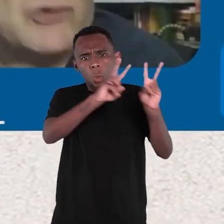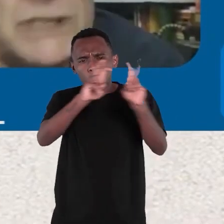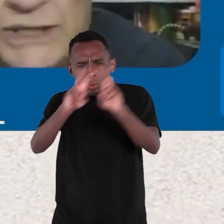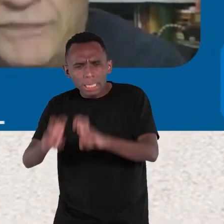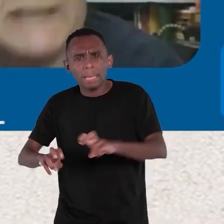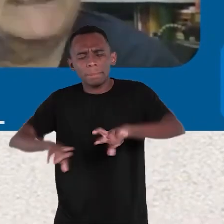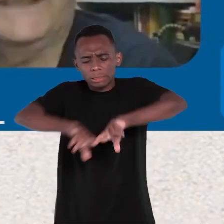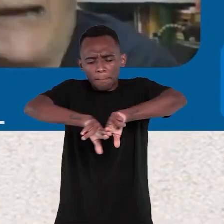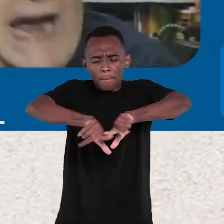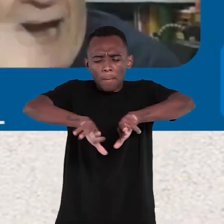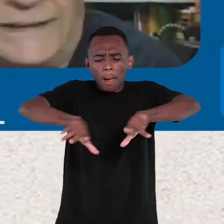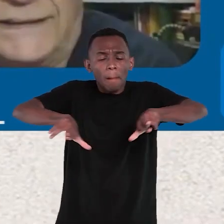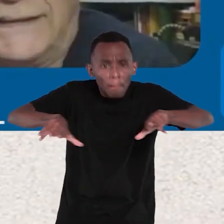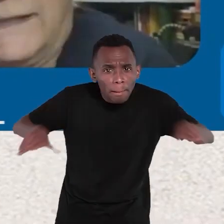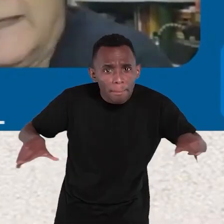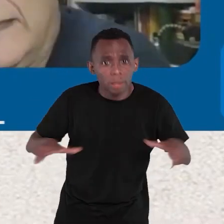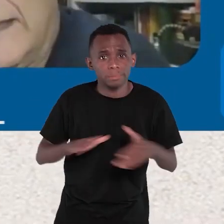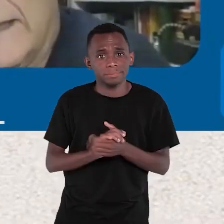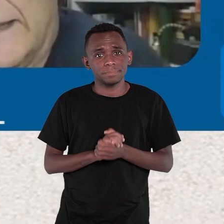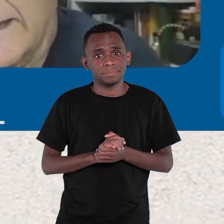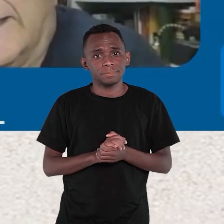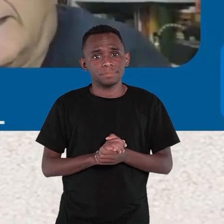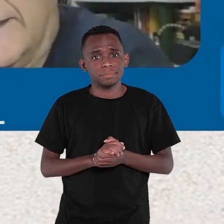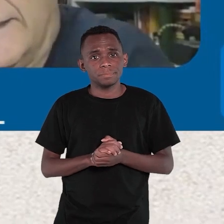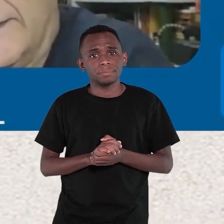das questões de diversidade,